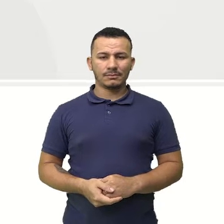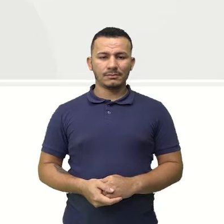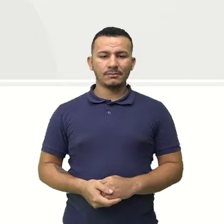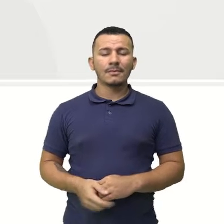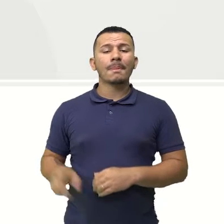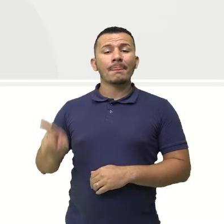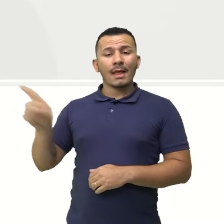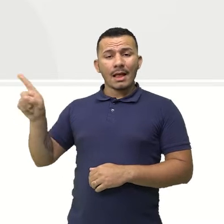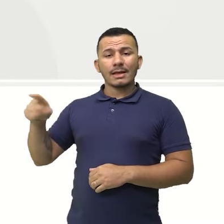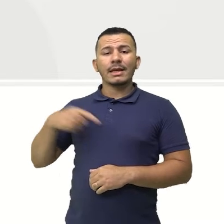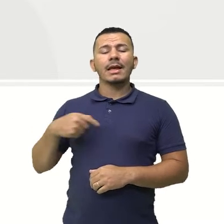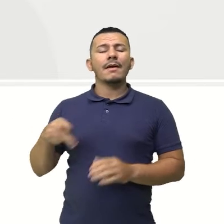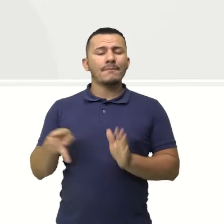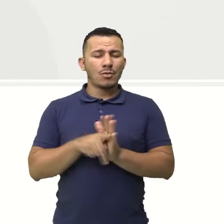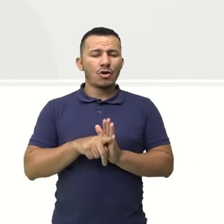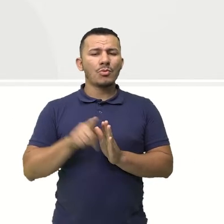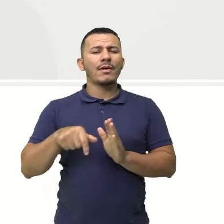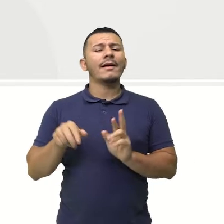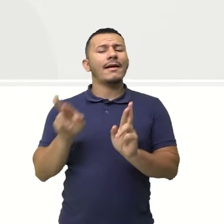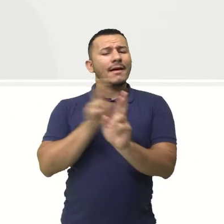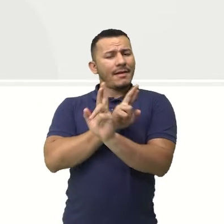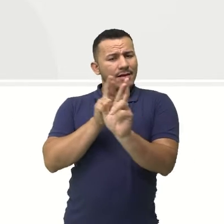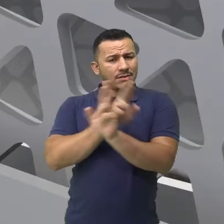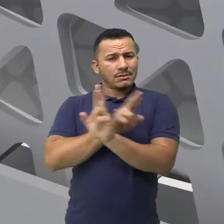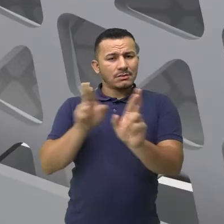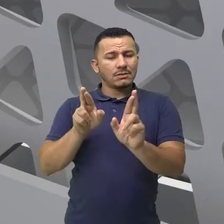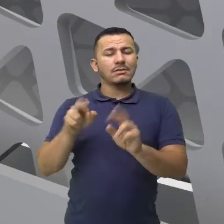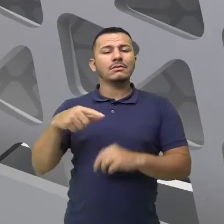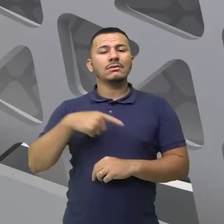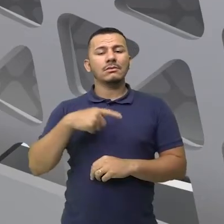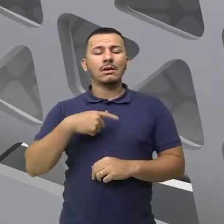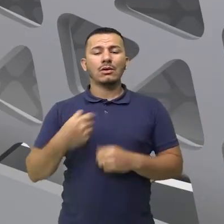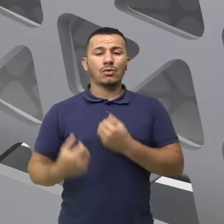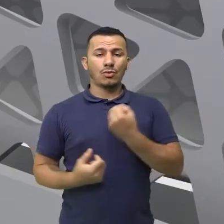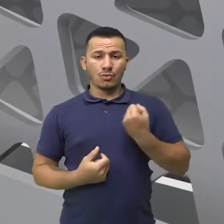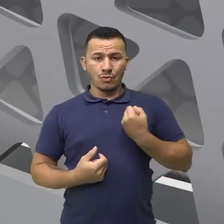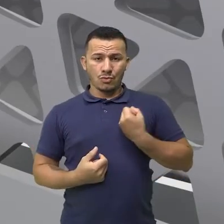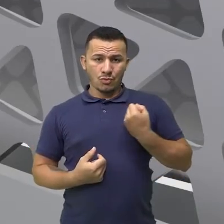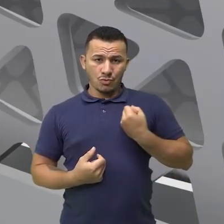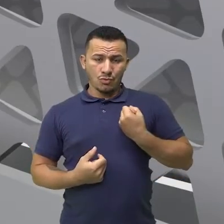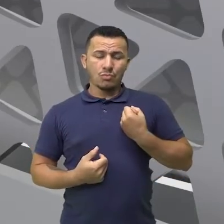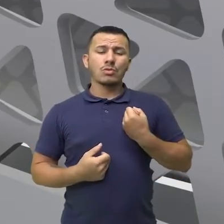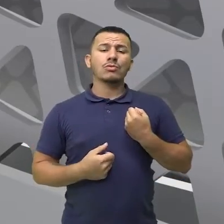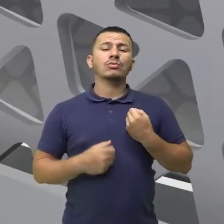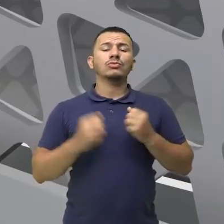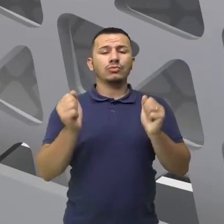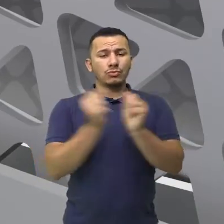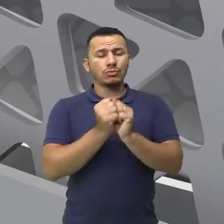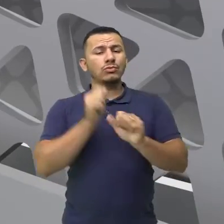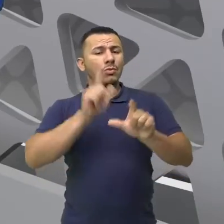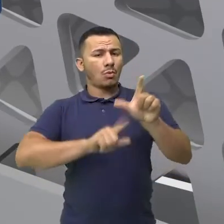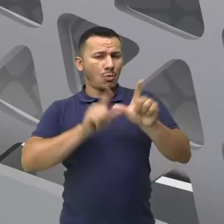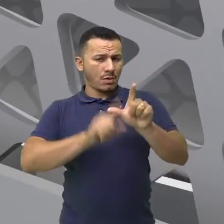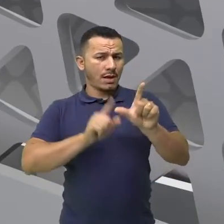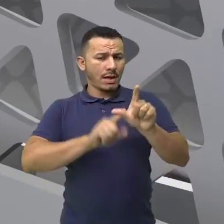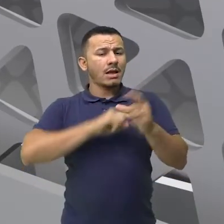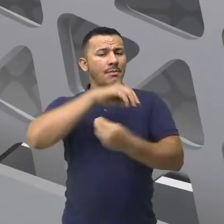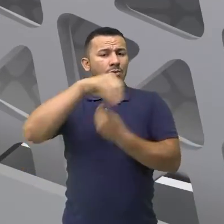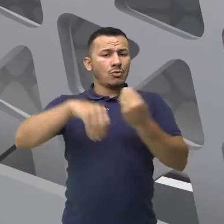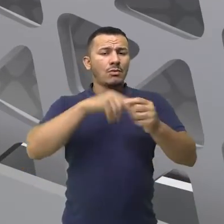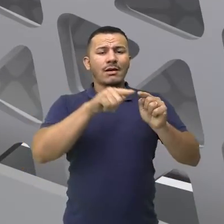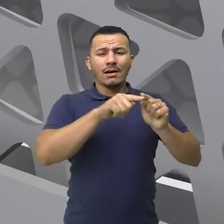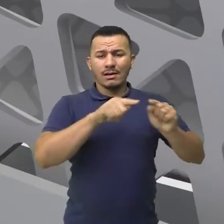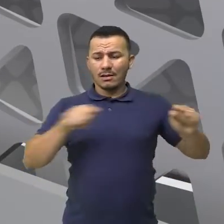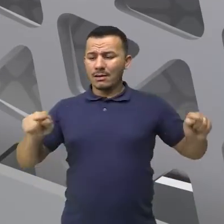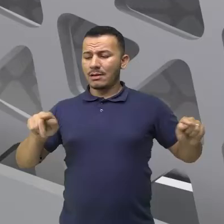o quê? A associação de números à letra na reta. Então, olha só, está